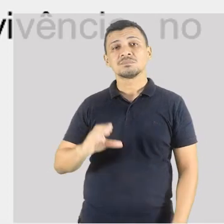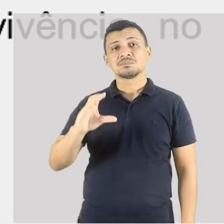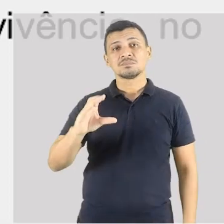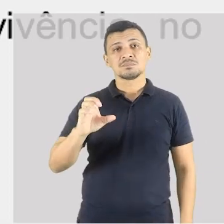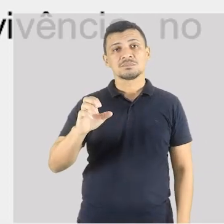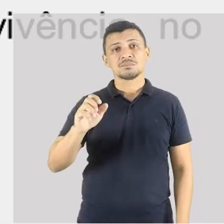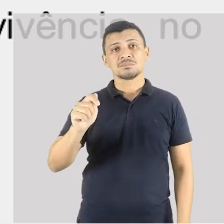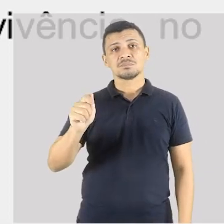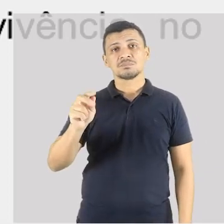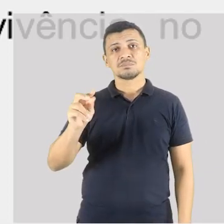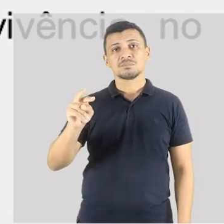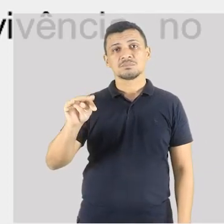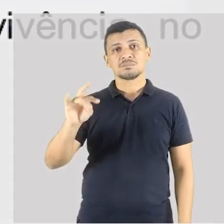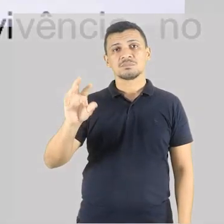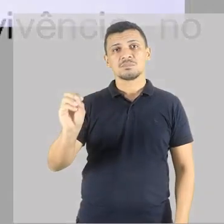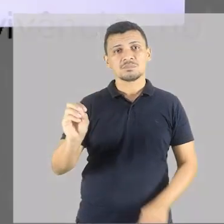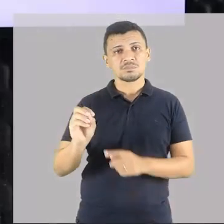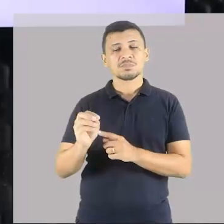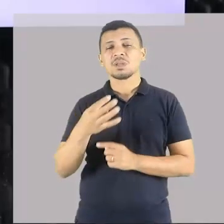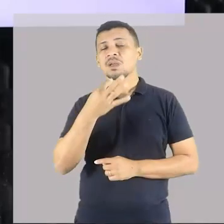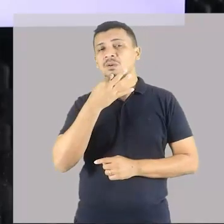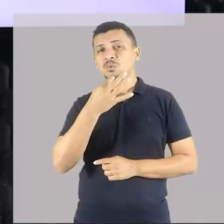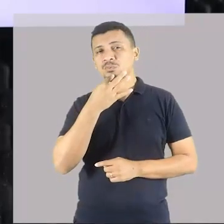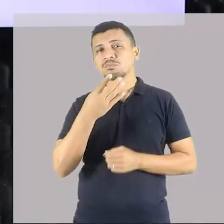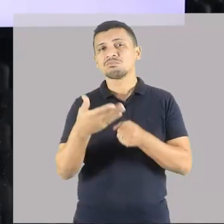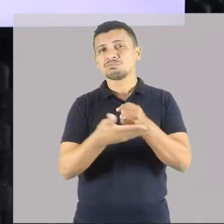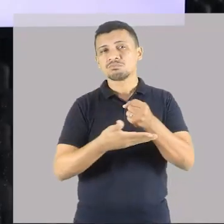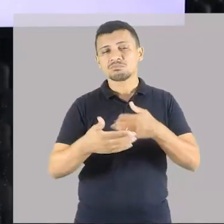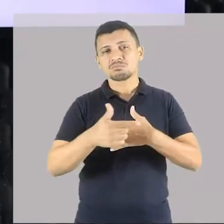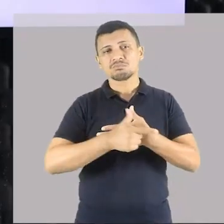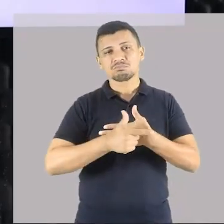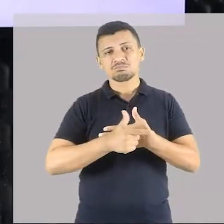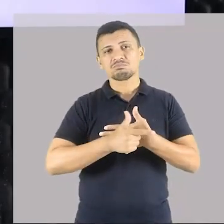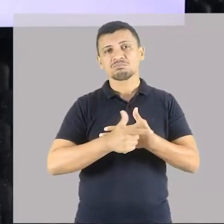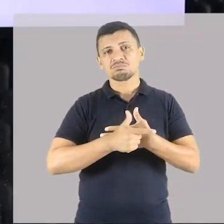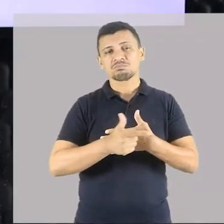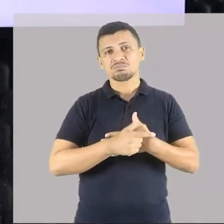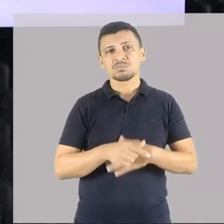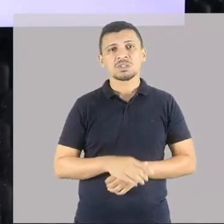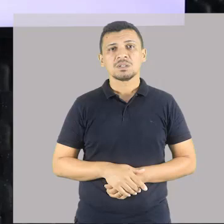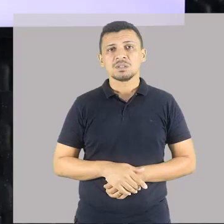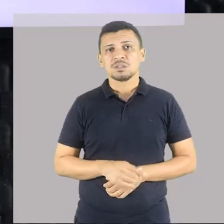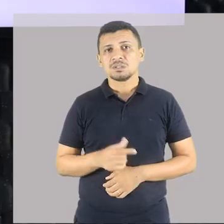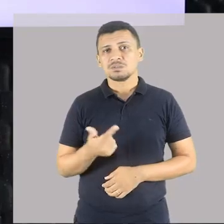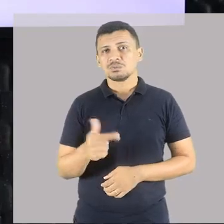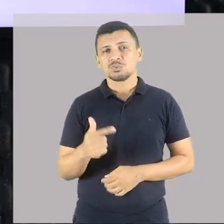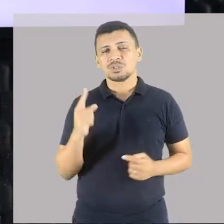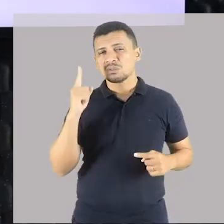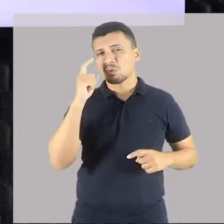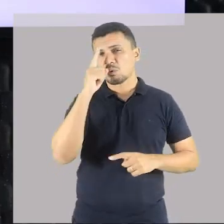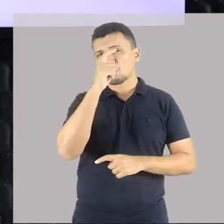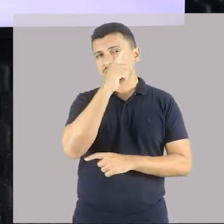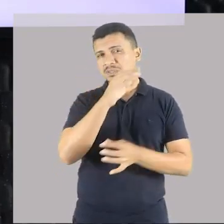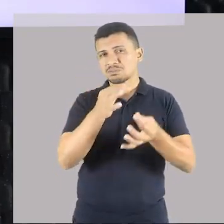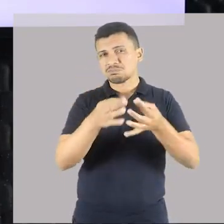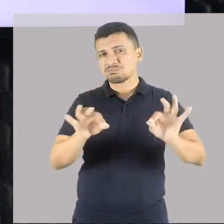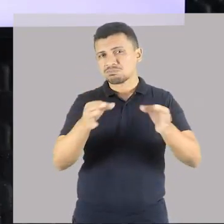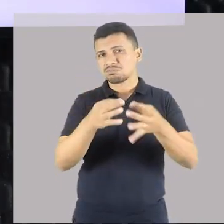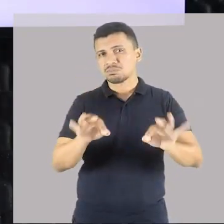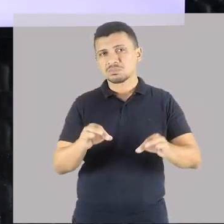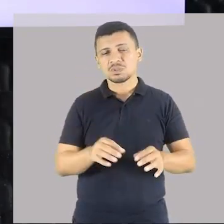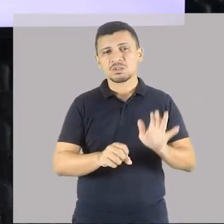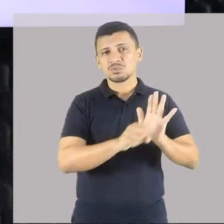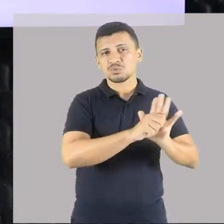você reconheça essas funções básicas mesmo. Eles não tendem a uma complexidade de funções sintáticas. É o reconhecimento